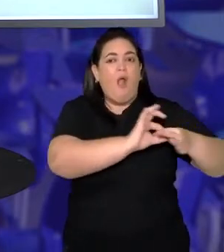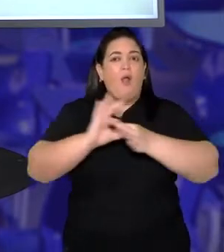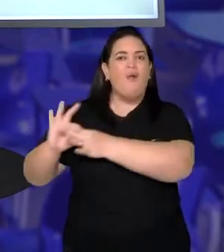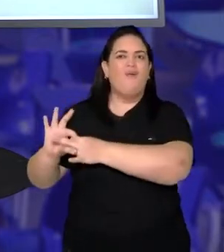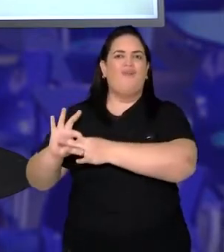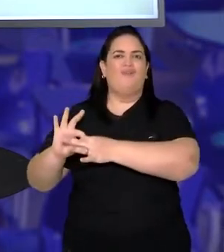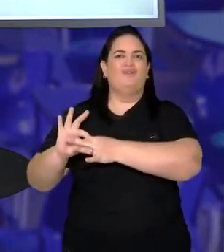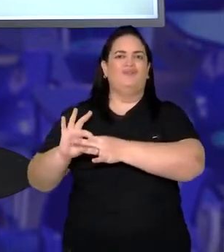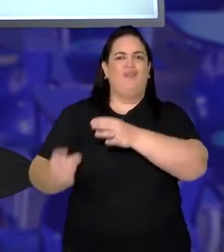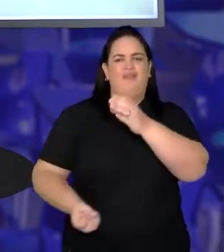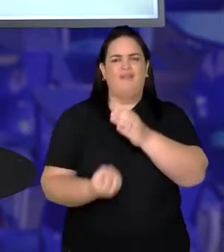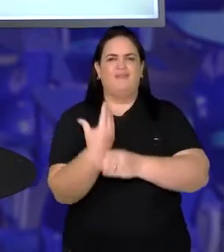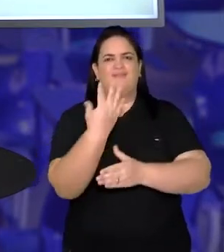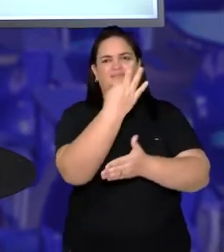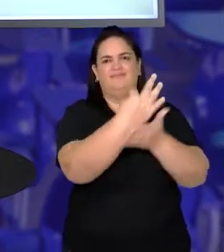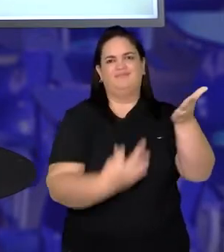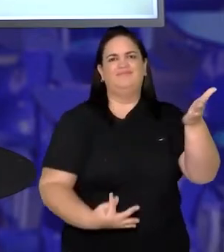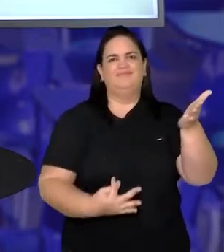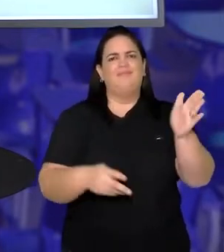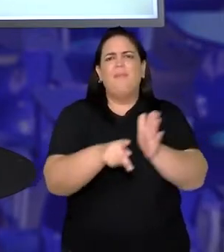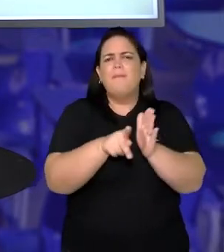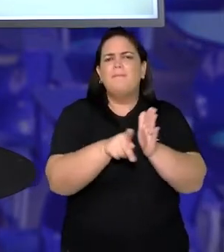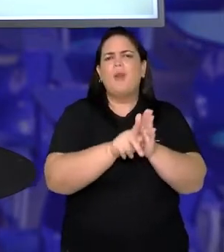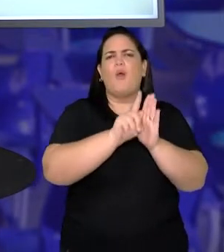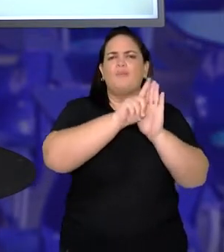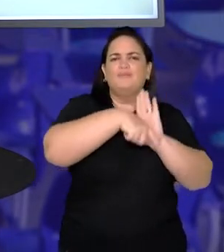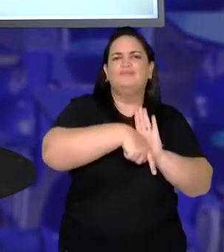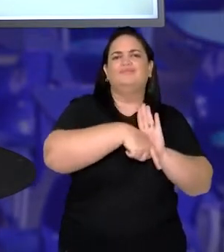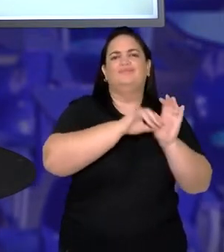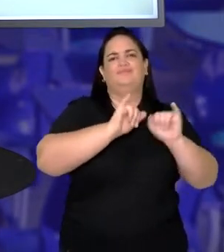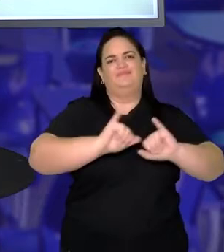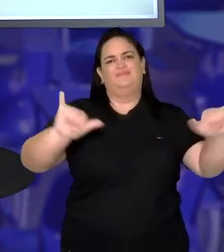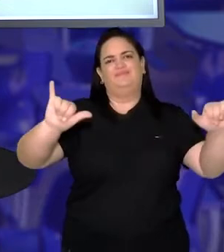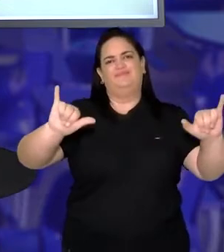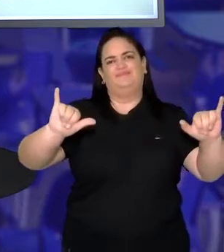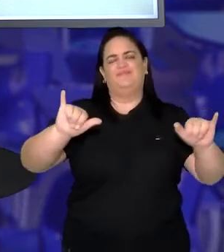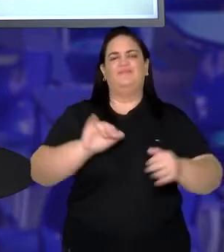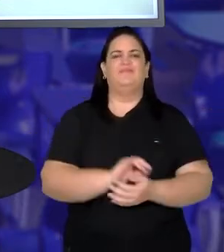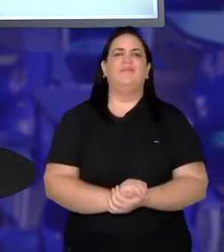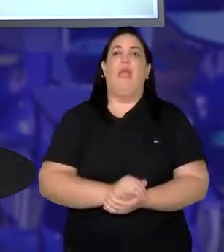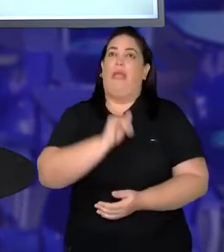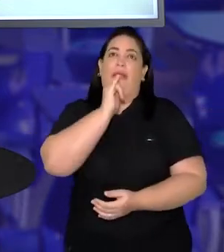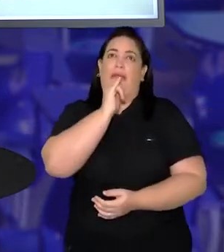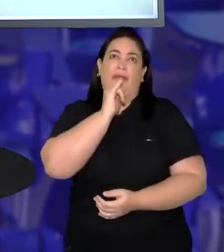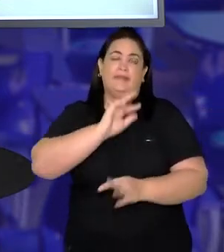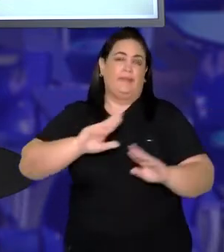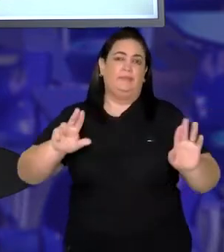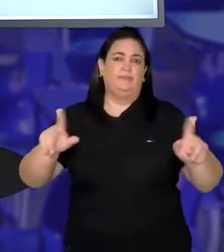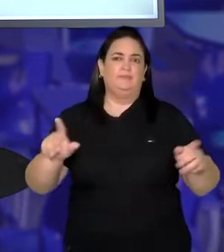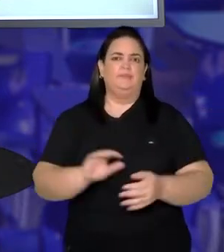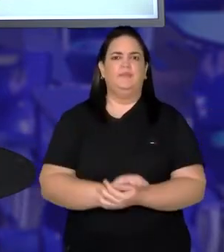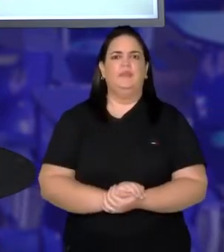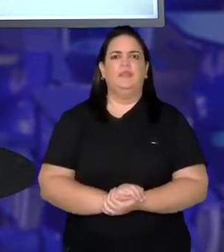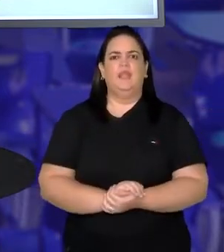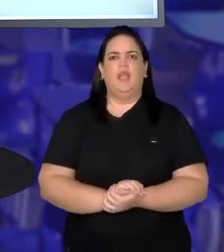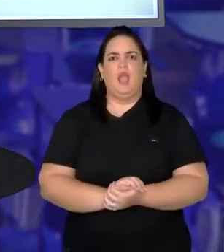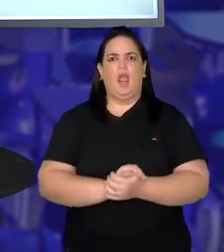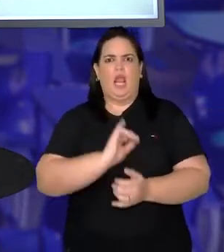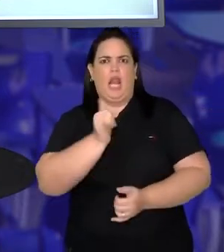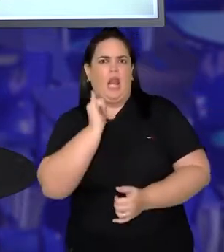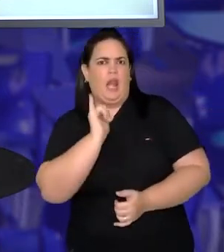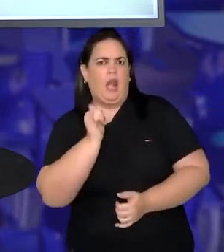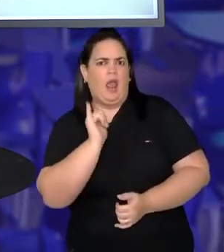contexto de produção textual próprio desse gênero, que é um pouquinho diferente, por exemplo, do que seria o gênero de